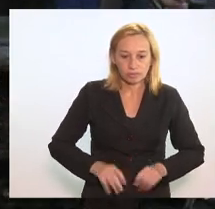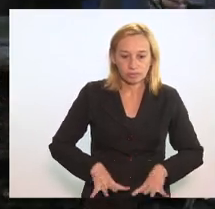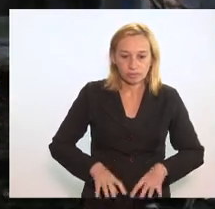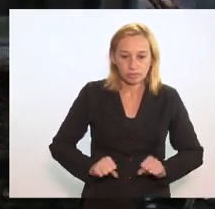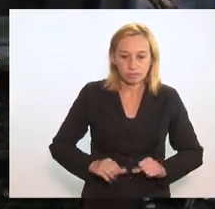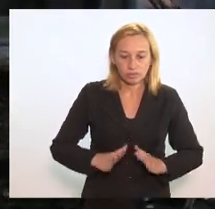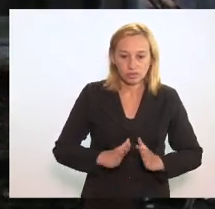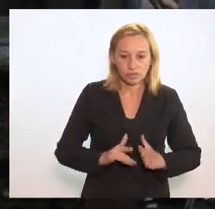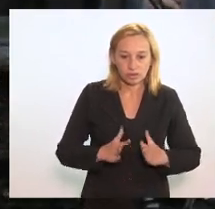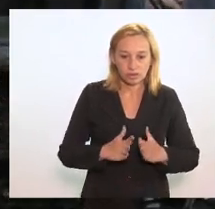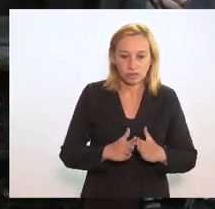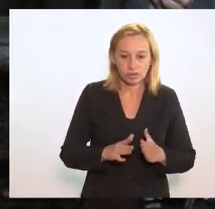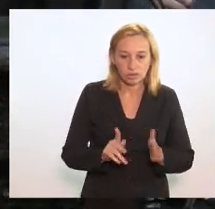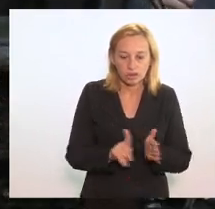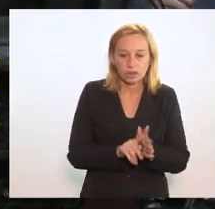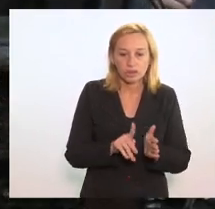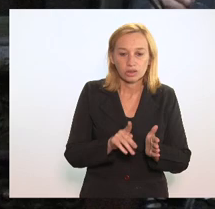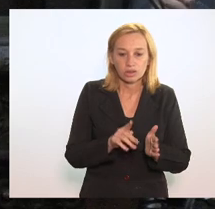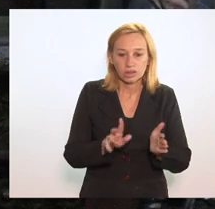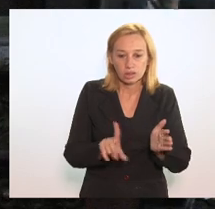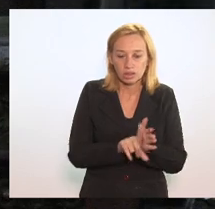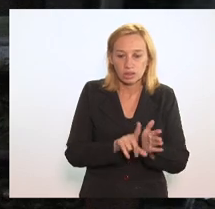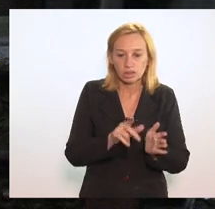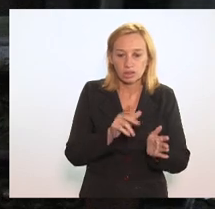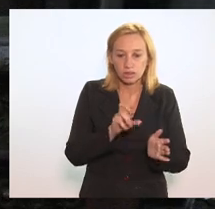Requer inclusão na ordem do dia do projeto de lei